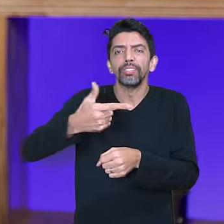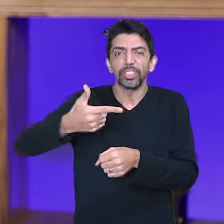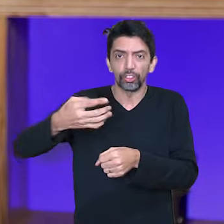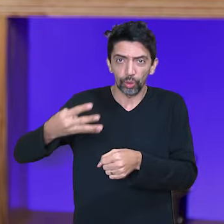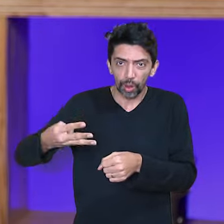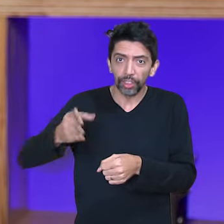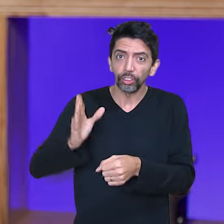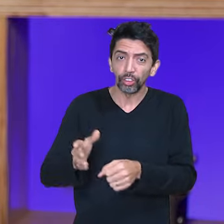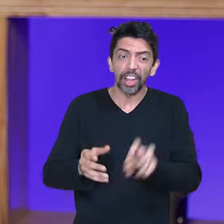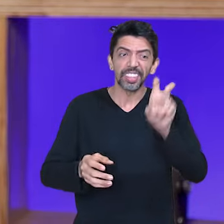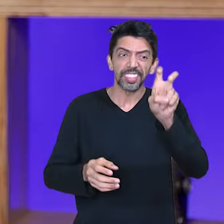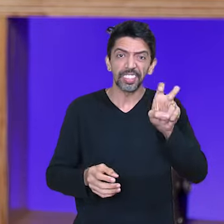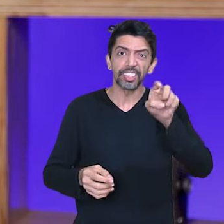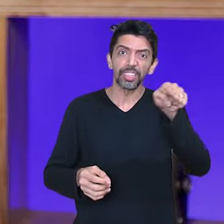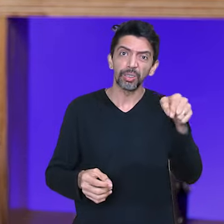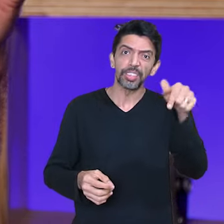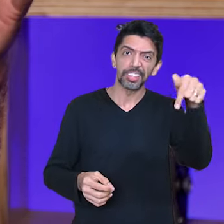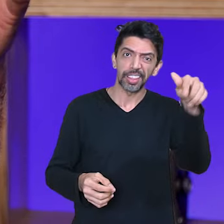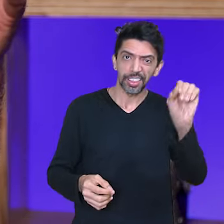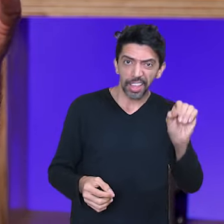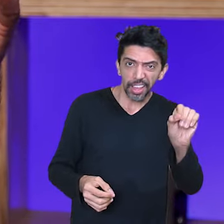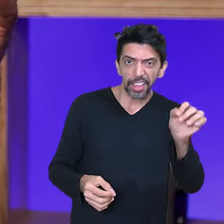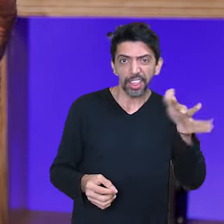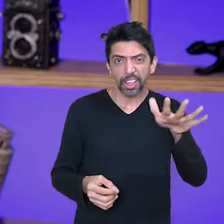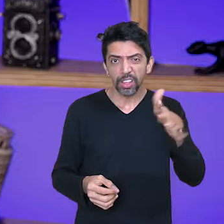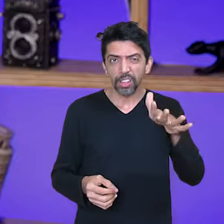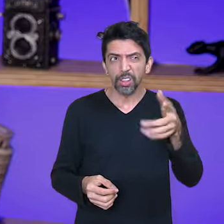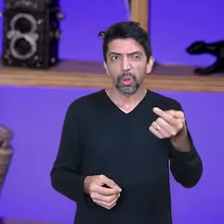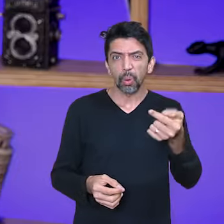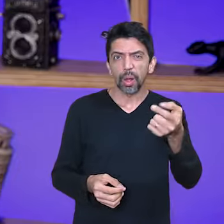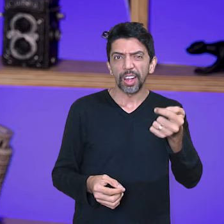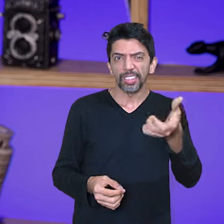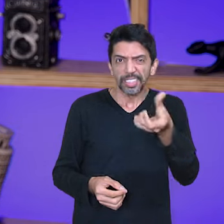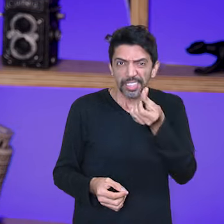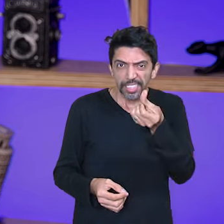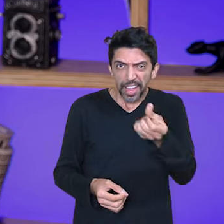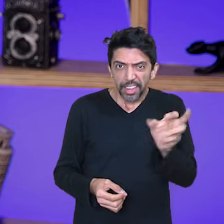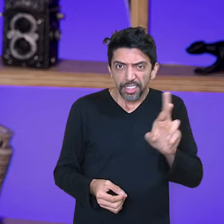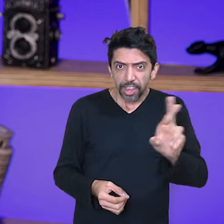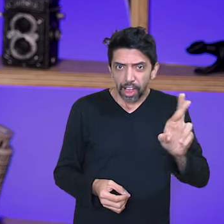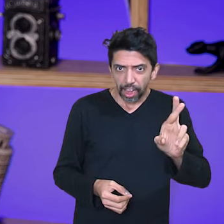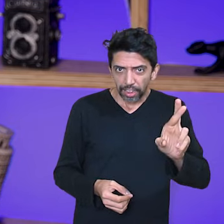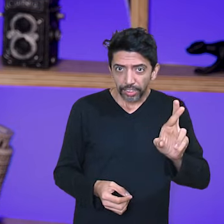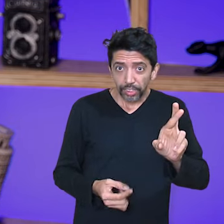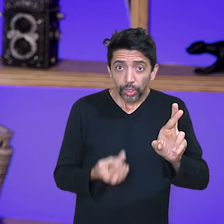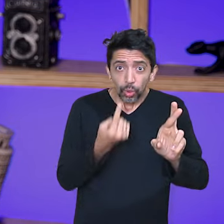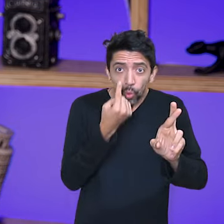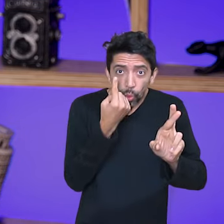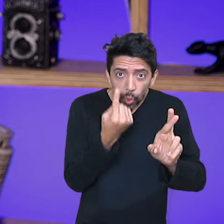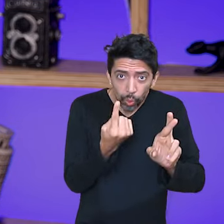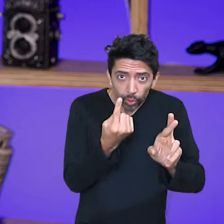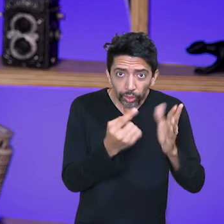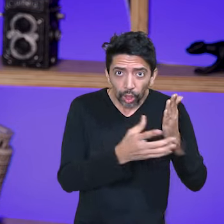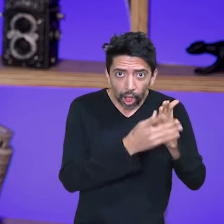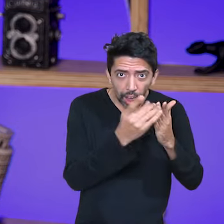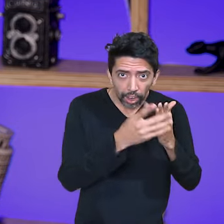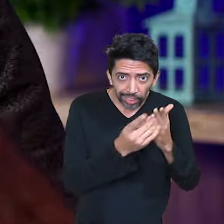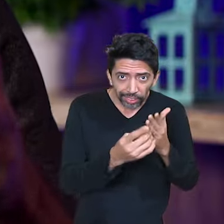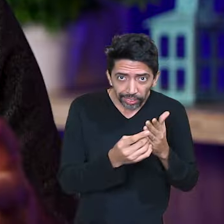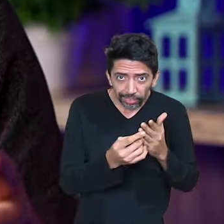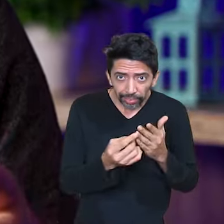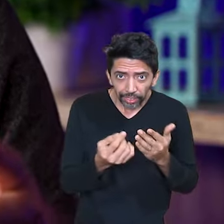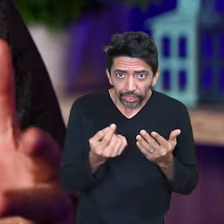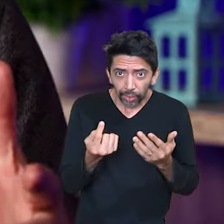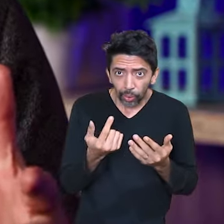que praticamente podemos arredondar para 6 reais. 6 reais, nós estamos falando aí de um aumento significativo.